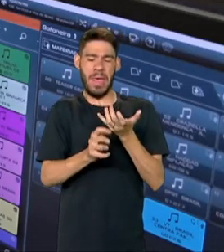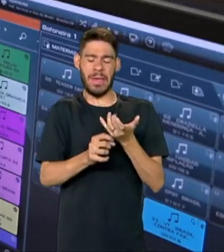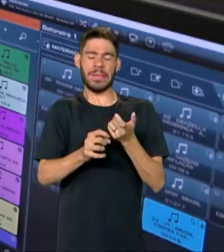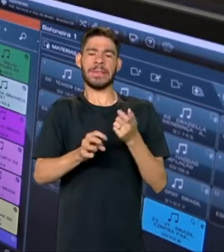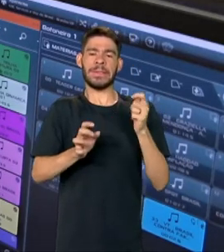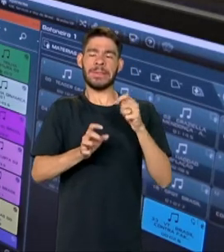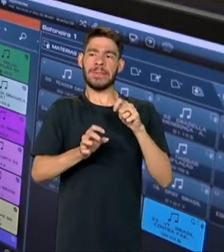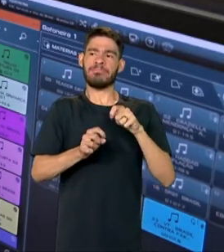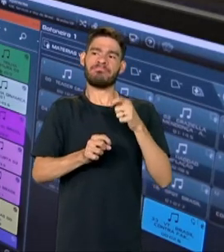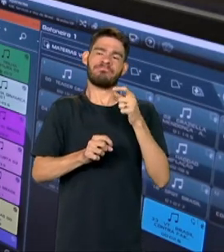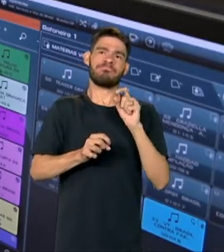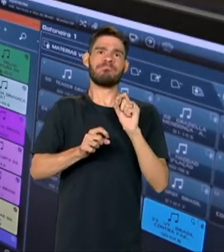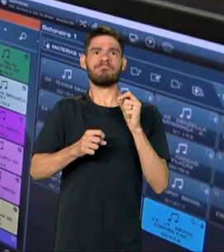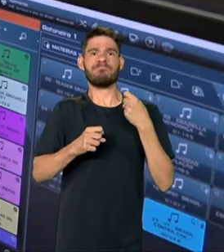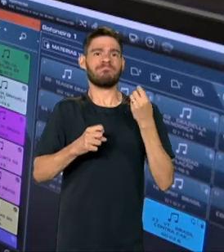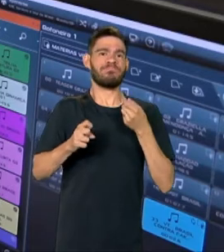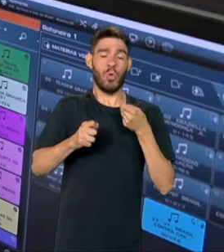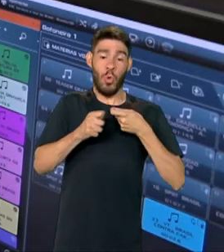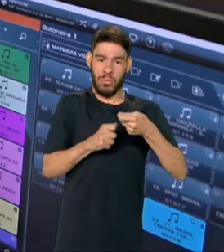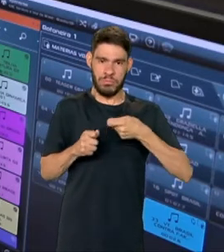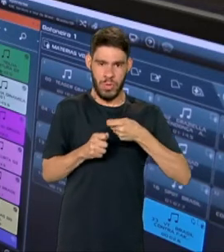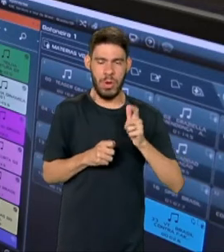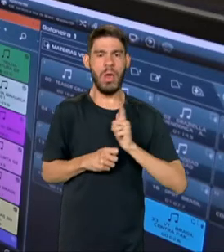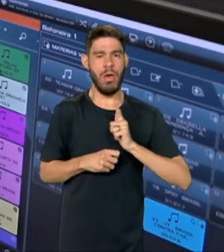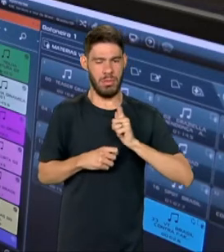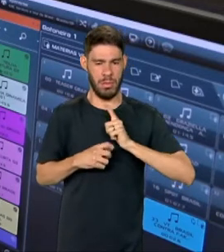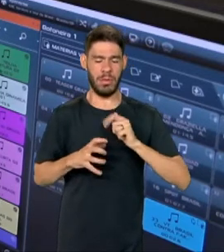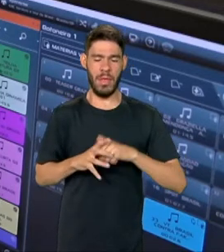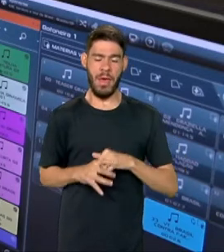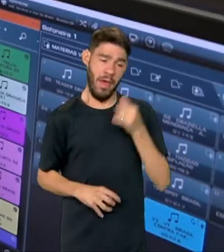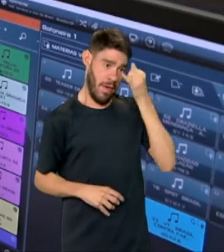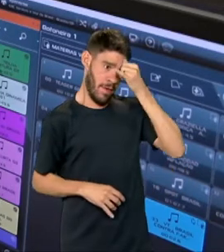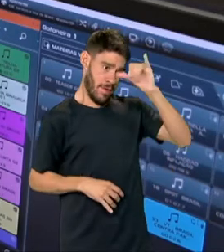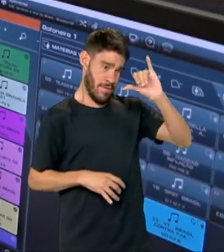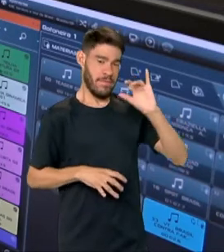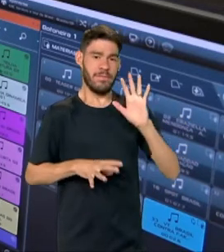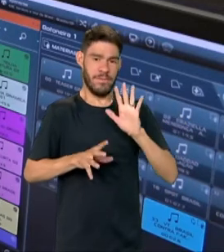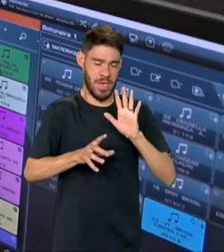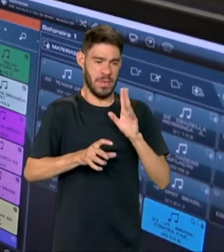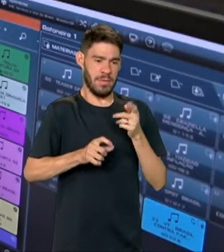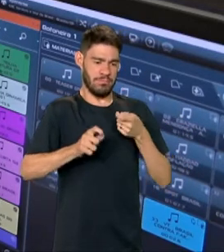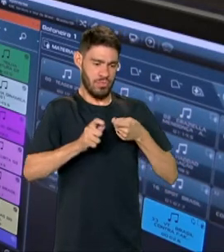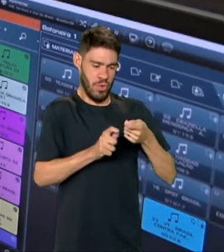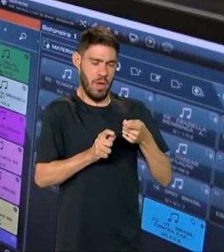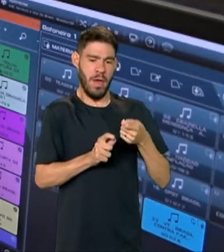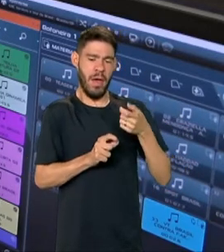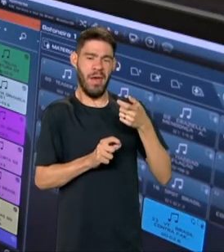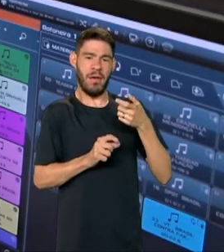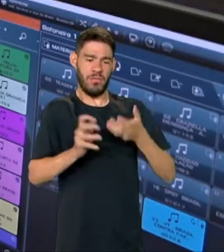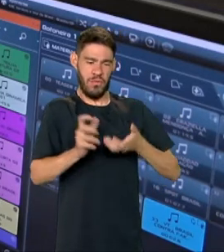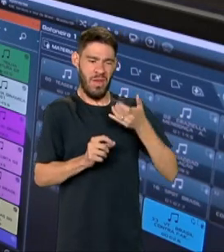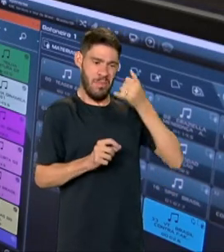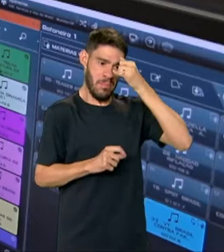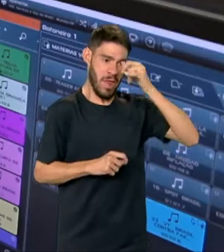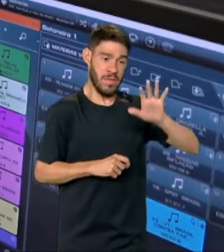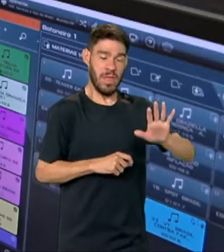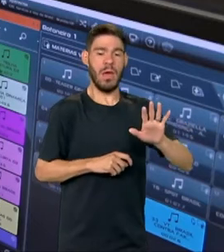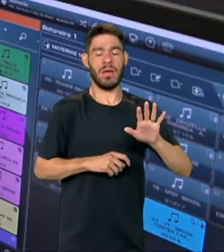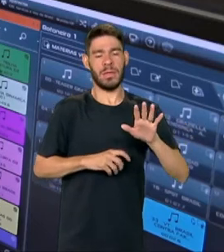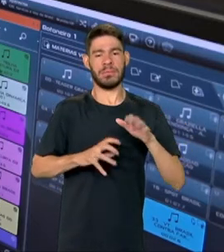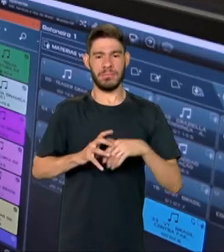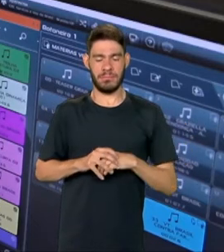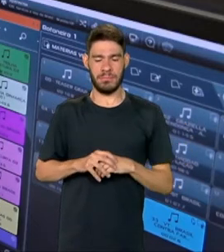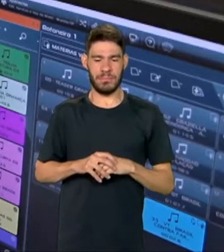prescrita. É uma queima, digamos assim, controlada. Você evita, faz uma queima preventiva, assim